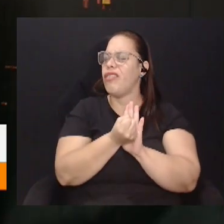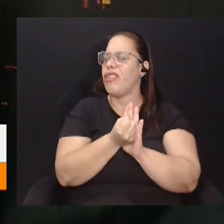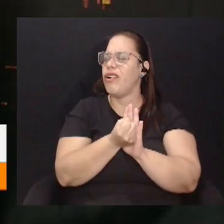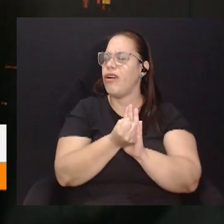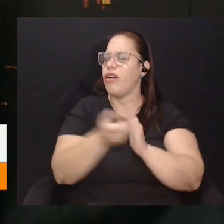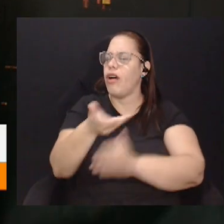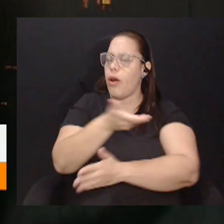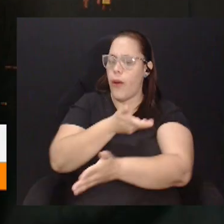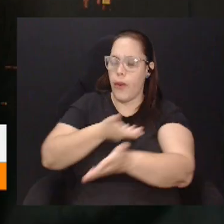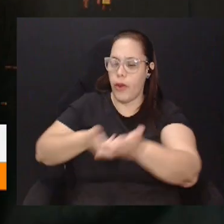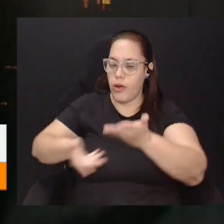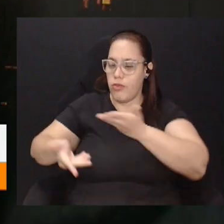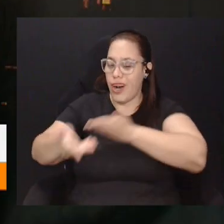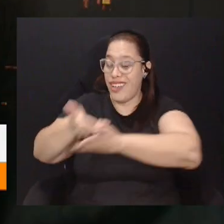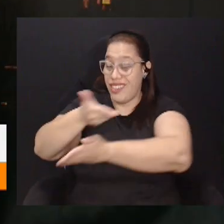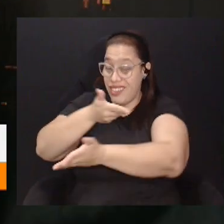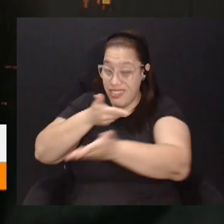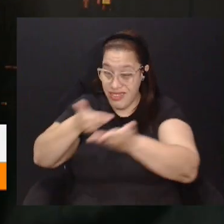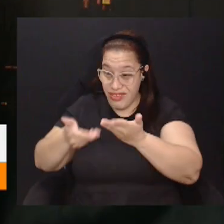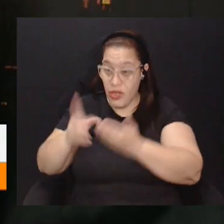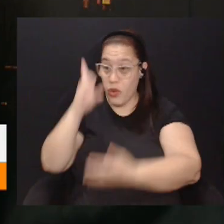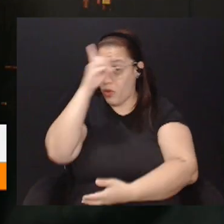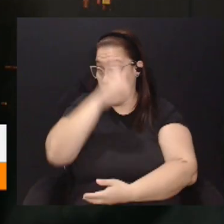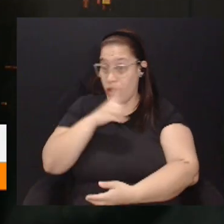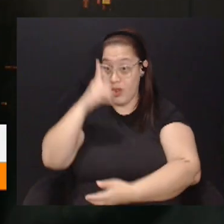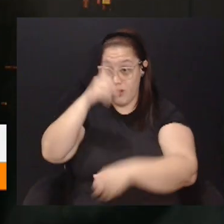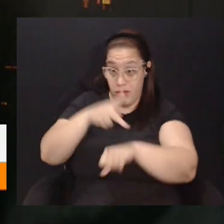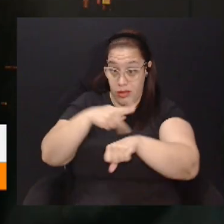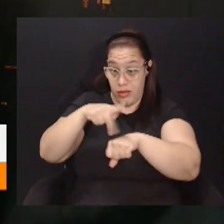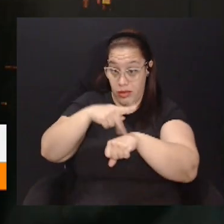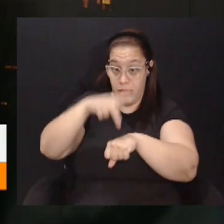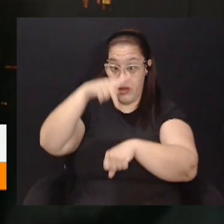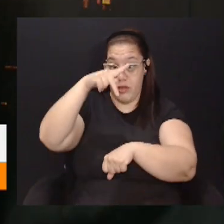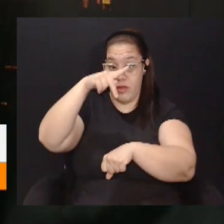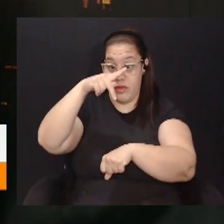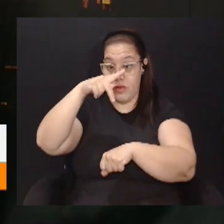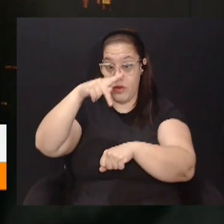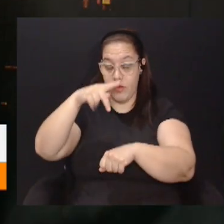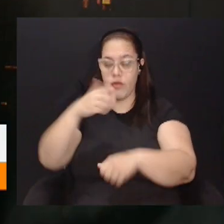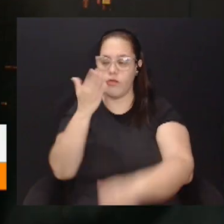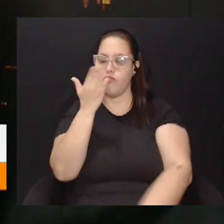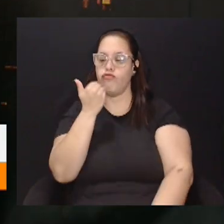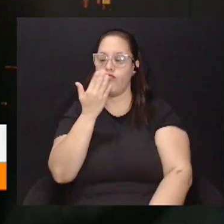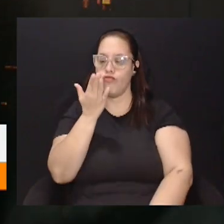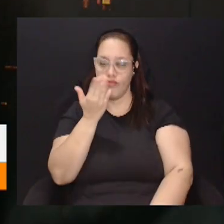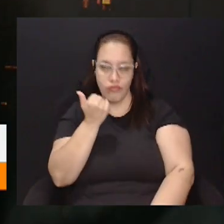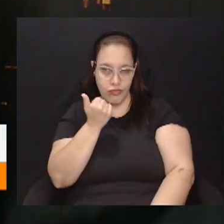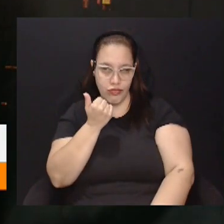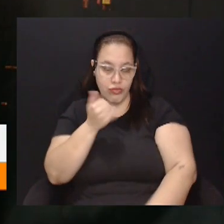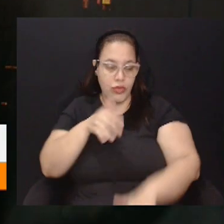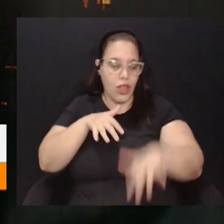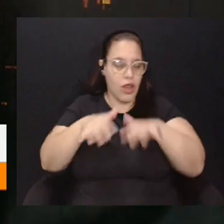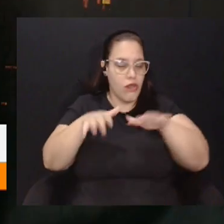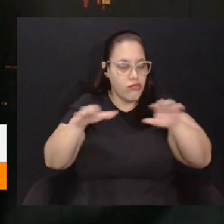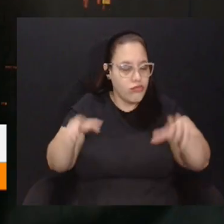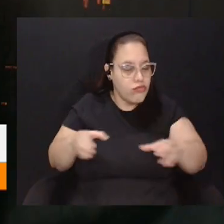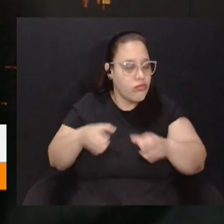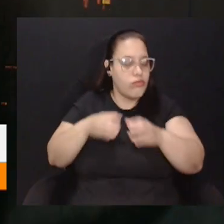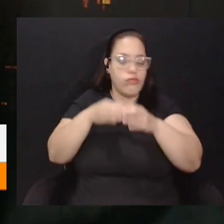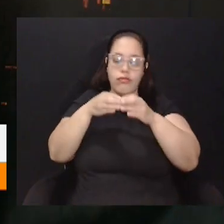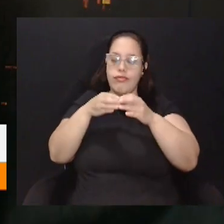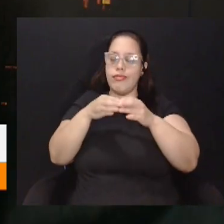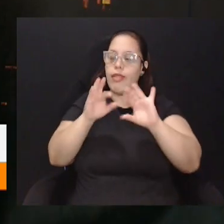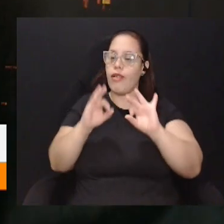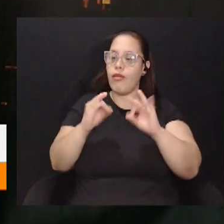Porque o domingo de Páscoa é aquela refeição, né, aquele momento em que, se espera